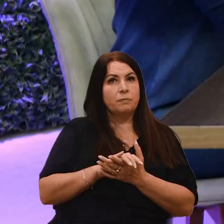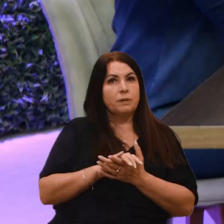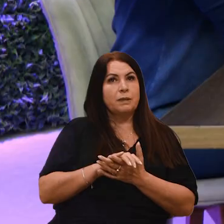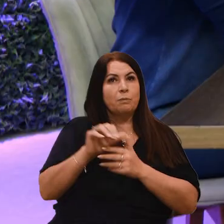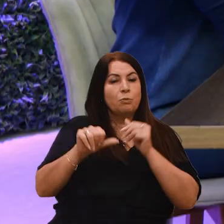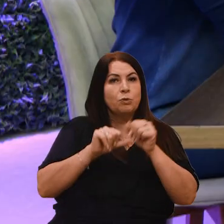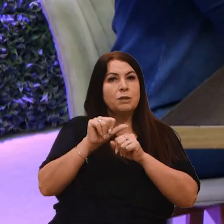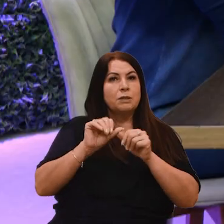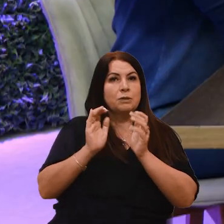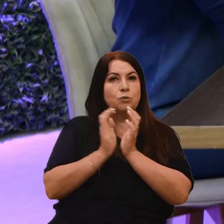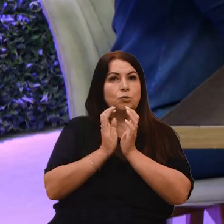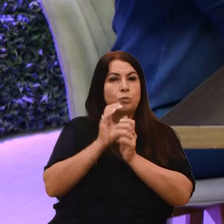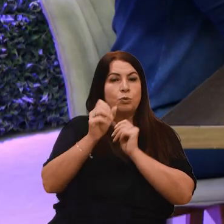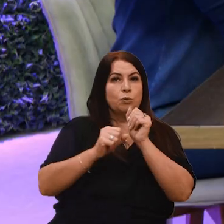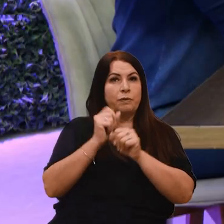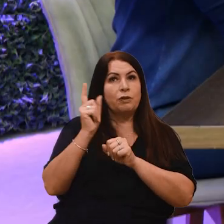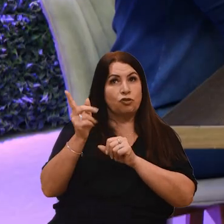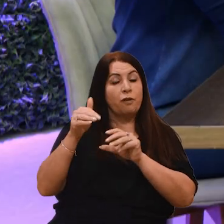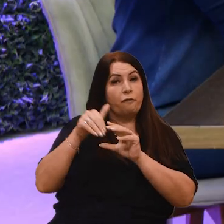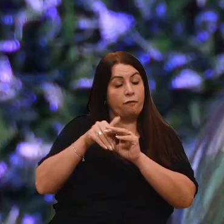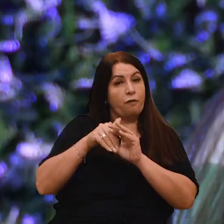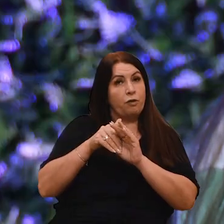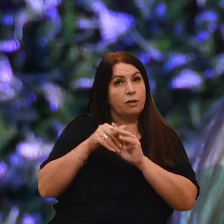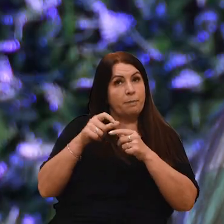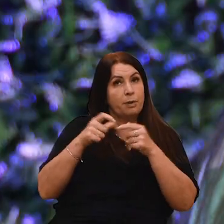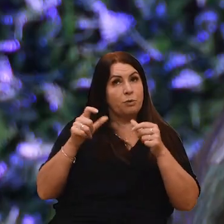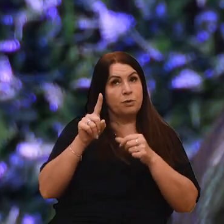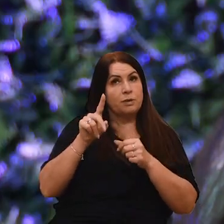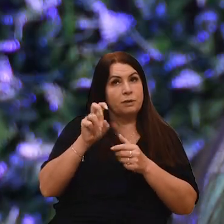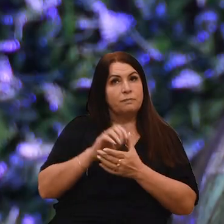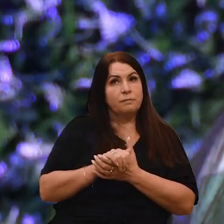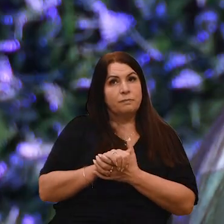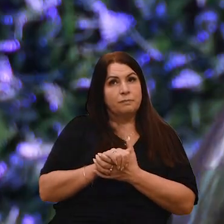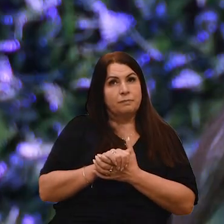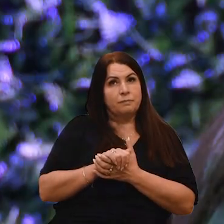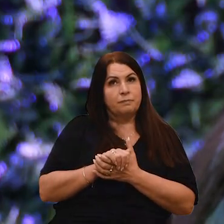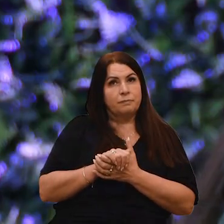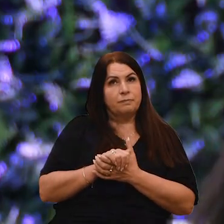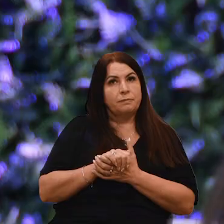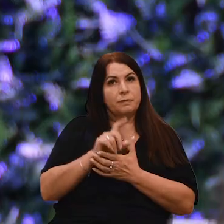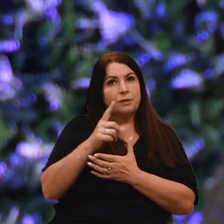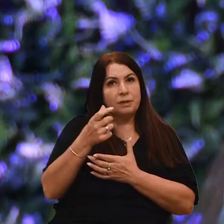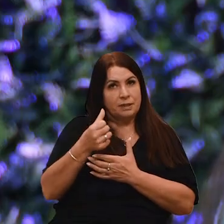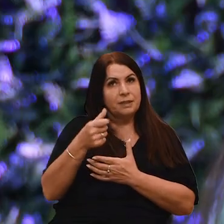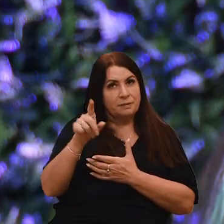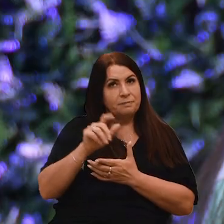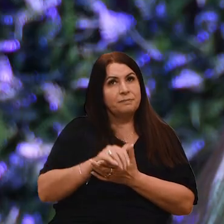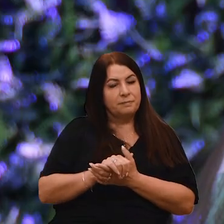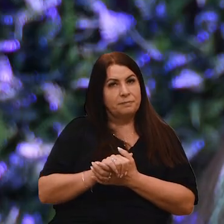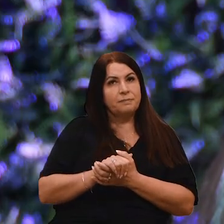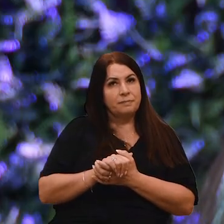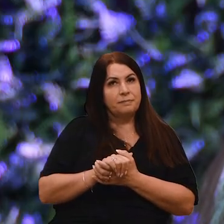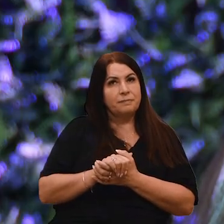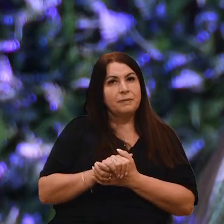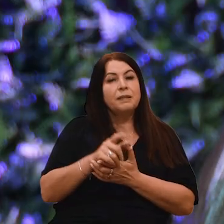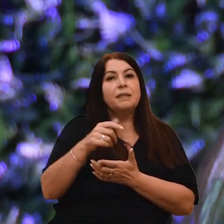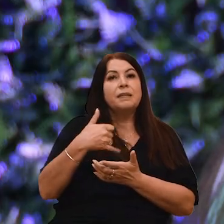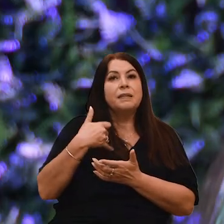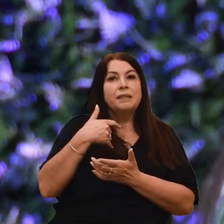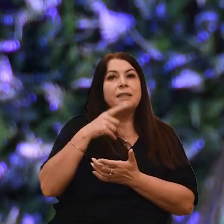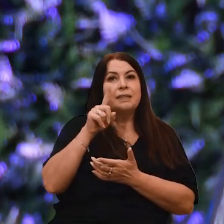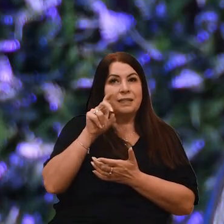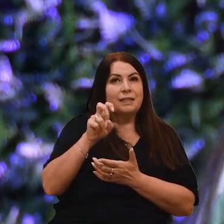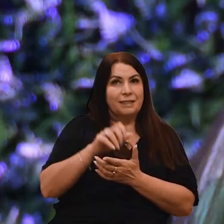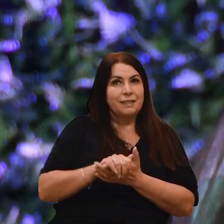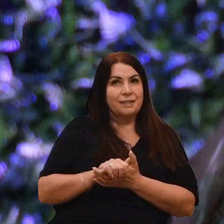mudança na turma. E ano que vem a gente já vota, né? Então, a maioria já tem 15. É com 16, né? É com 16. Isso aí. Tem quanto? Tem